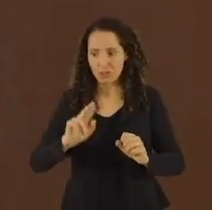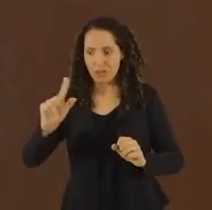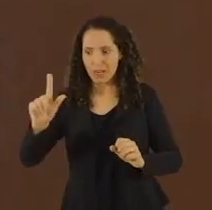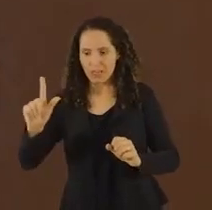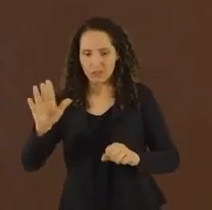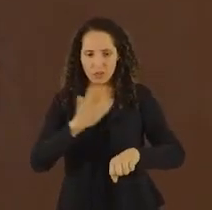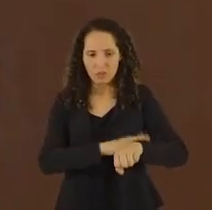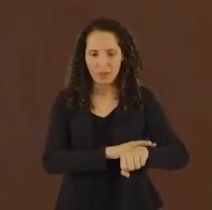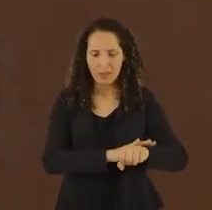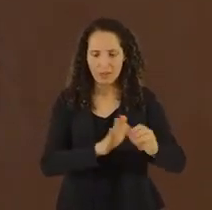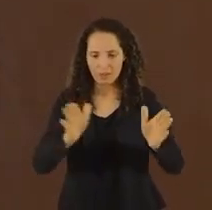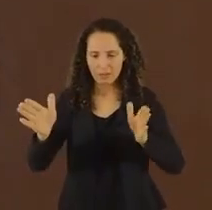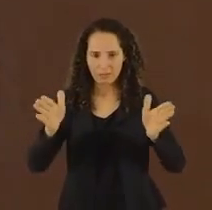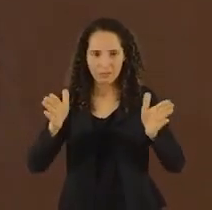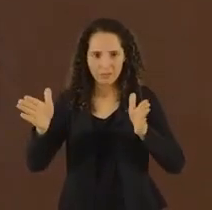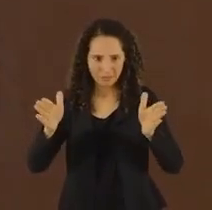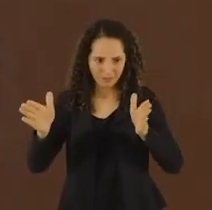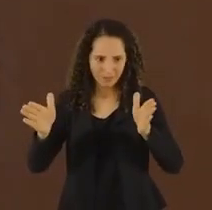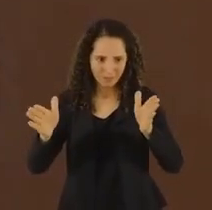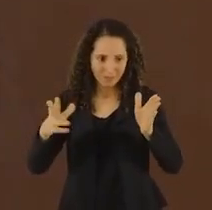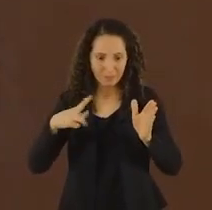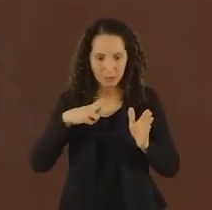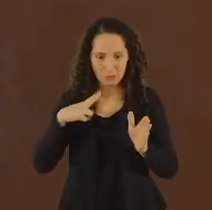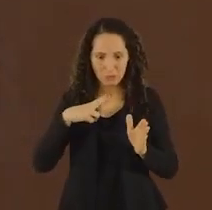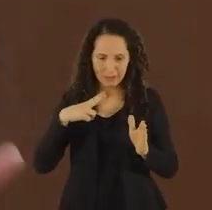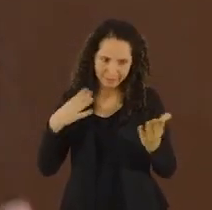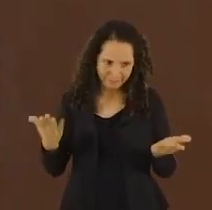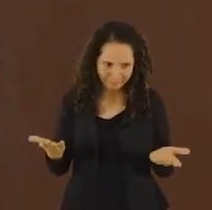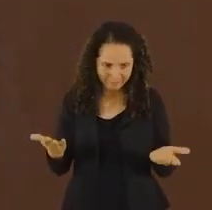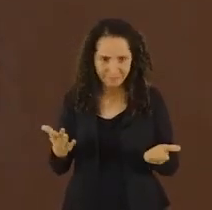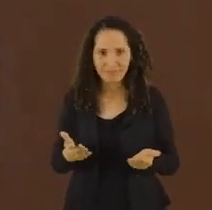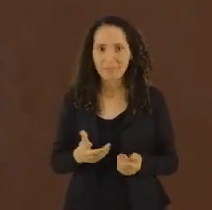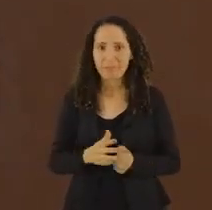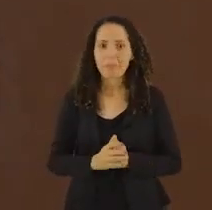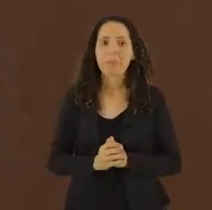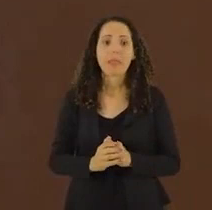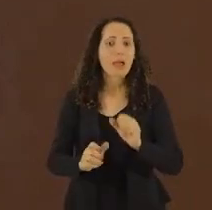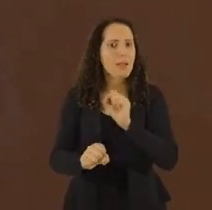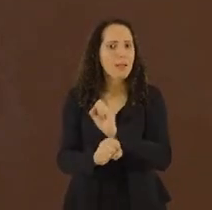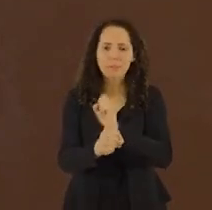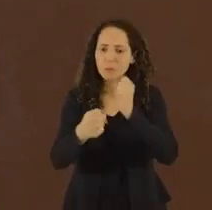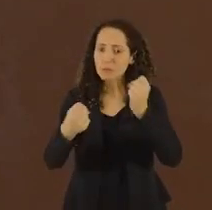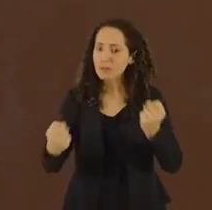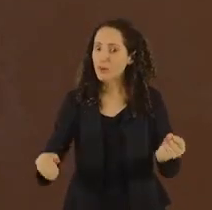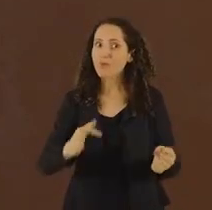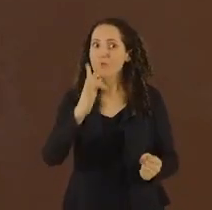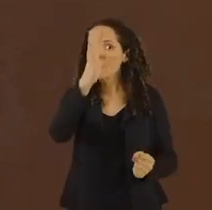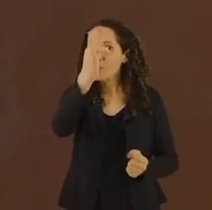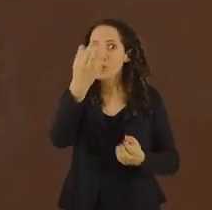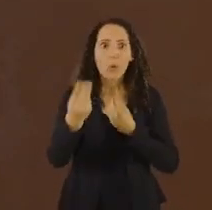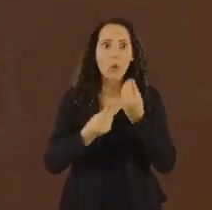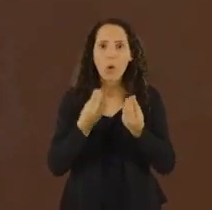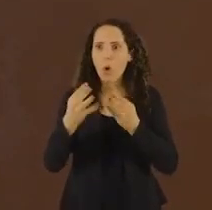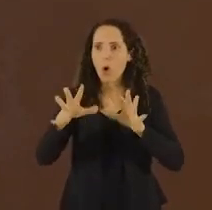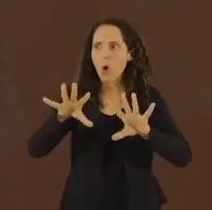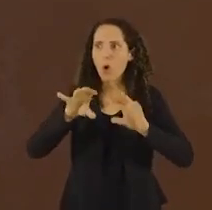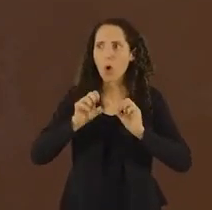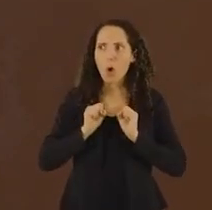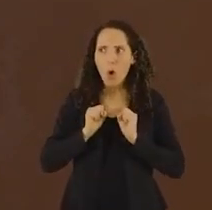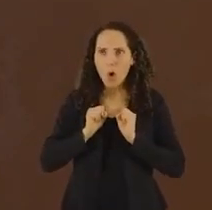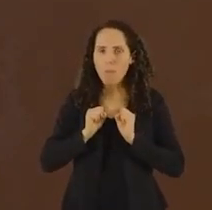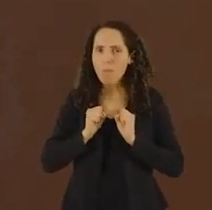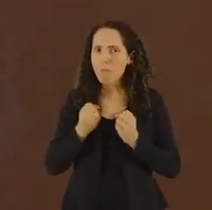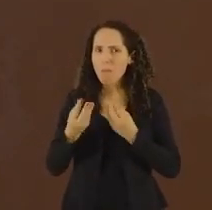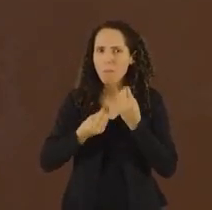período para outro de uma pessoa para outra então é praticamente impossível determinar como as pessoas vão se apropriar da